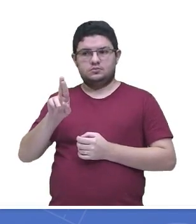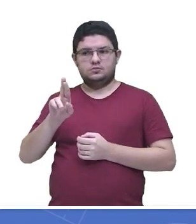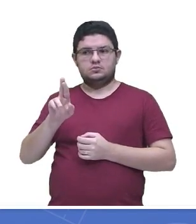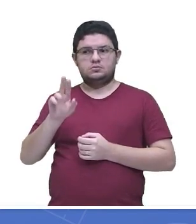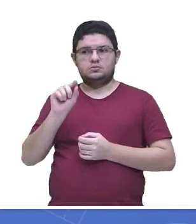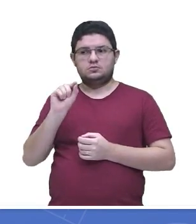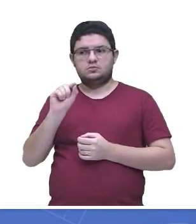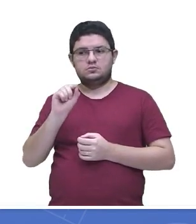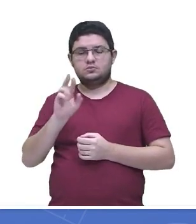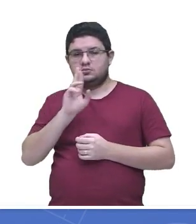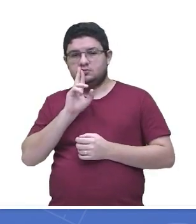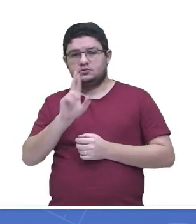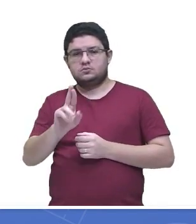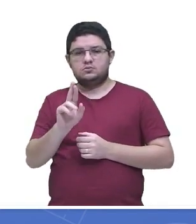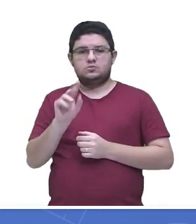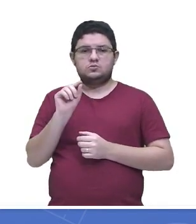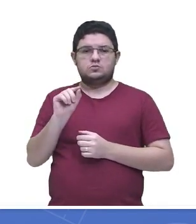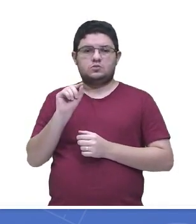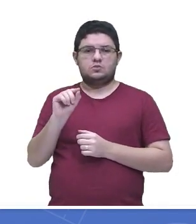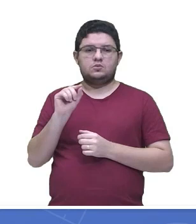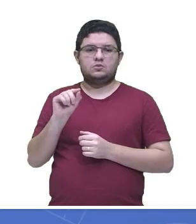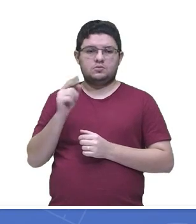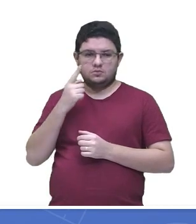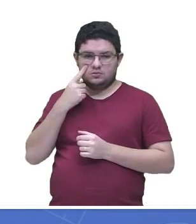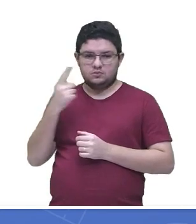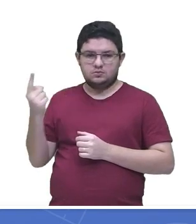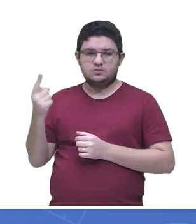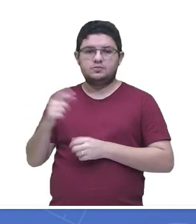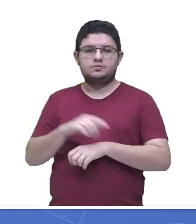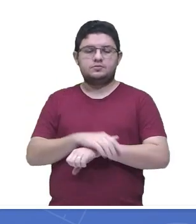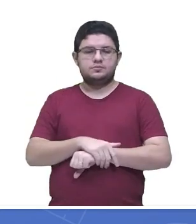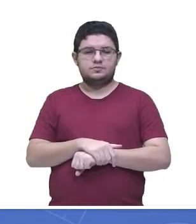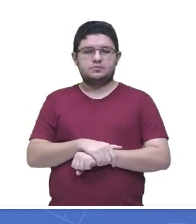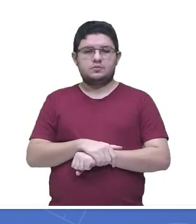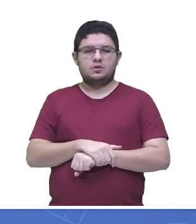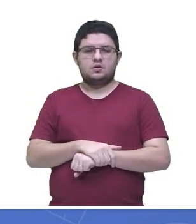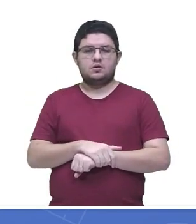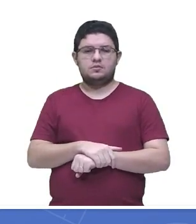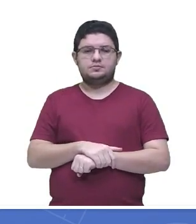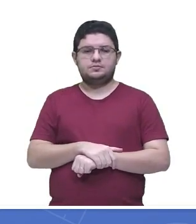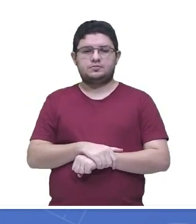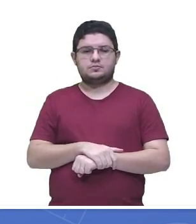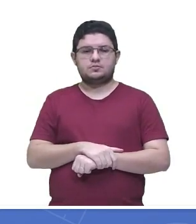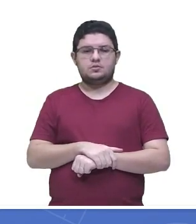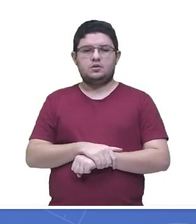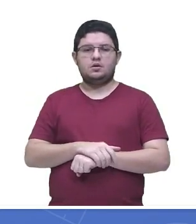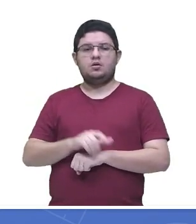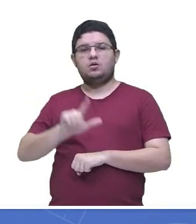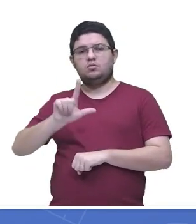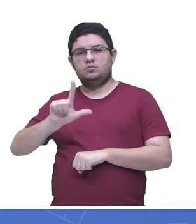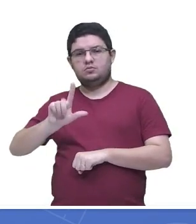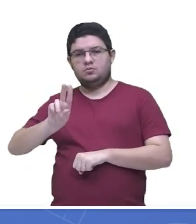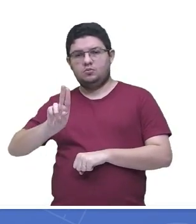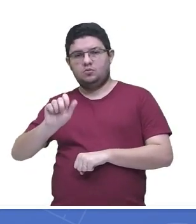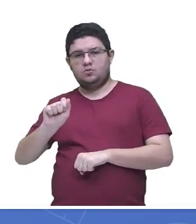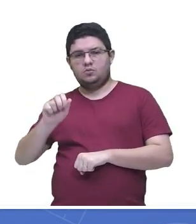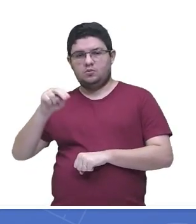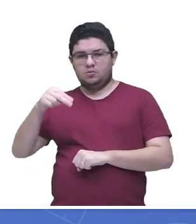Carlos respondeu aqui no chat, thank you. I wasn't working, a Luana